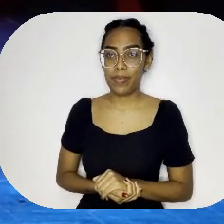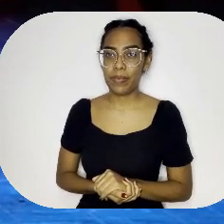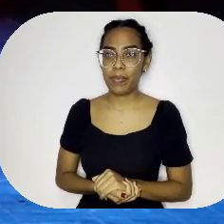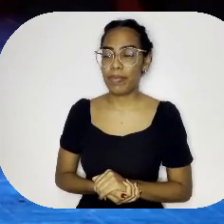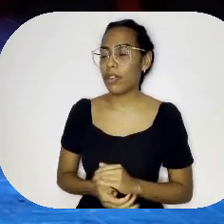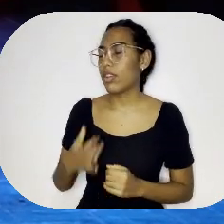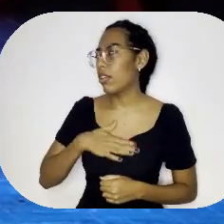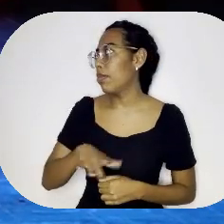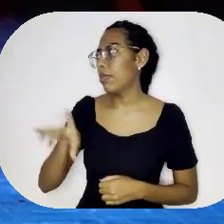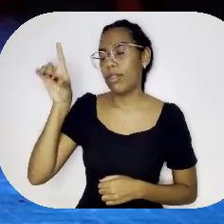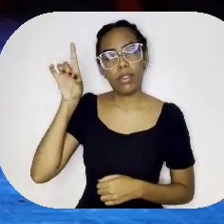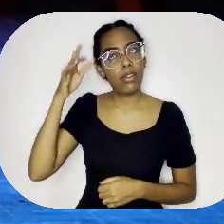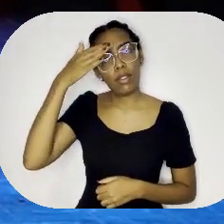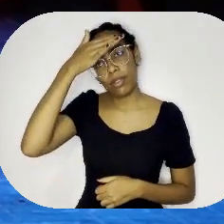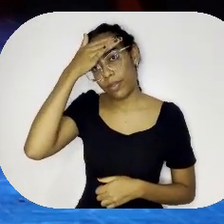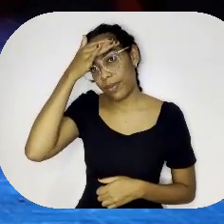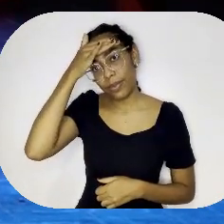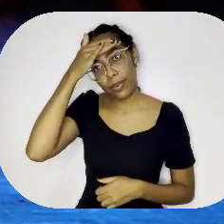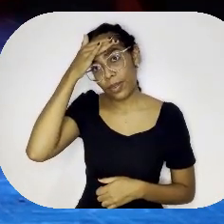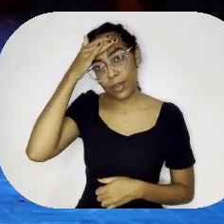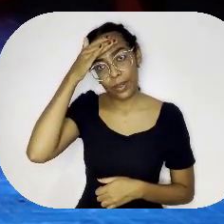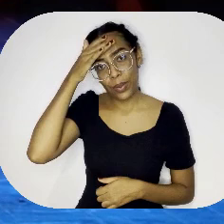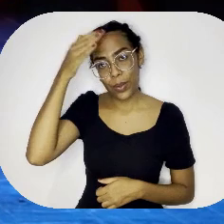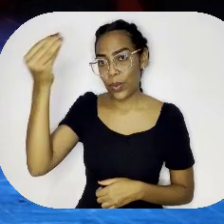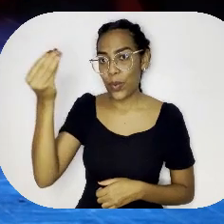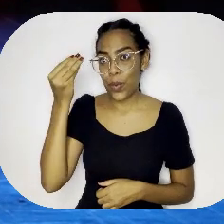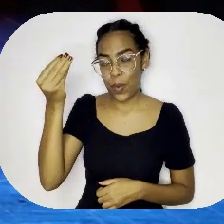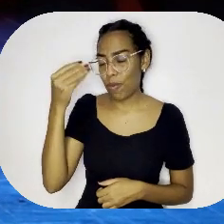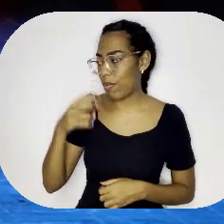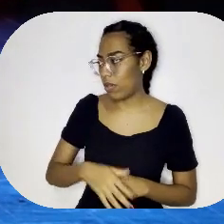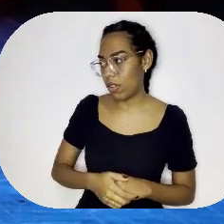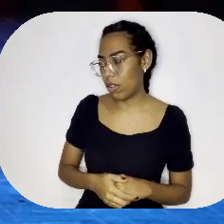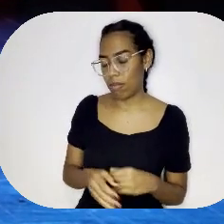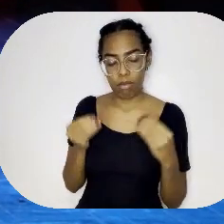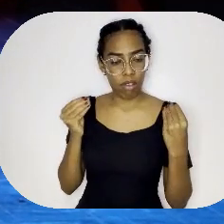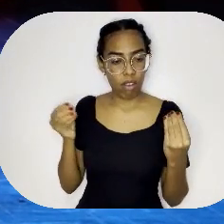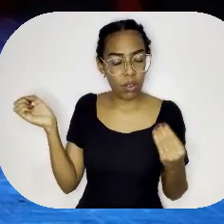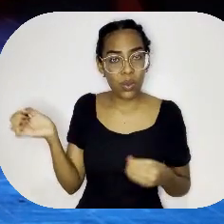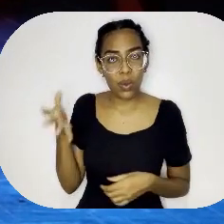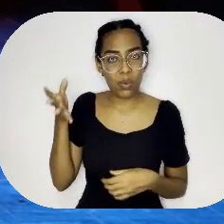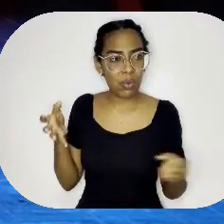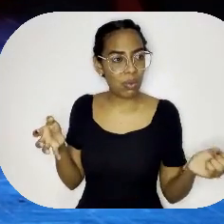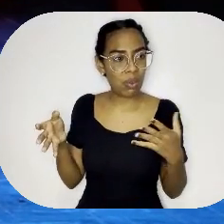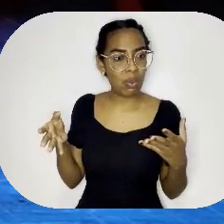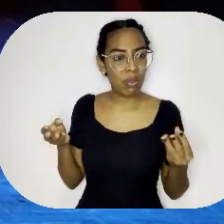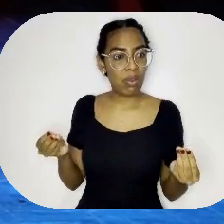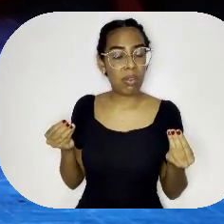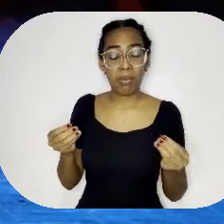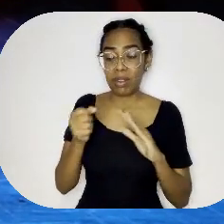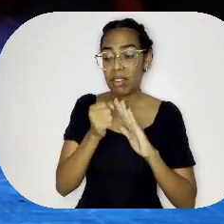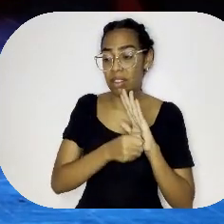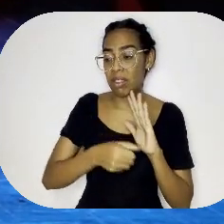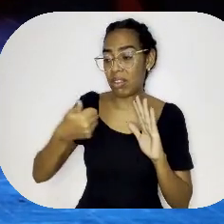será vencido! Indo, indo, indo, indo, indo! Ai, ai, meu Deus! Sei não,